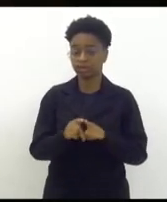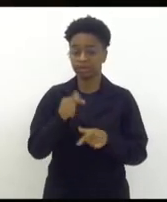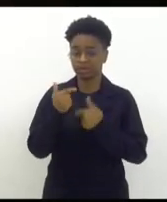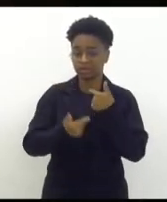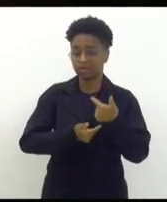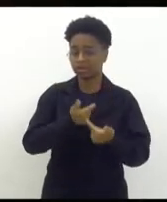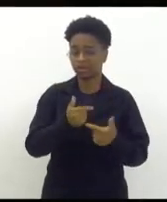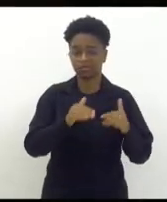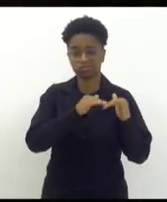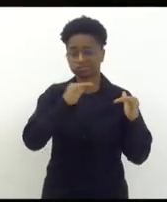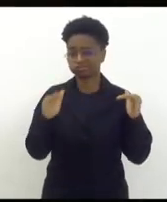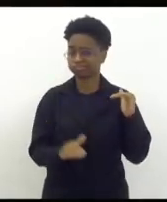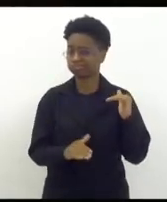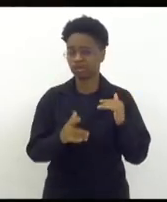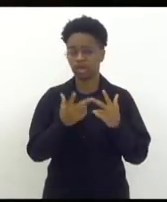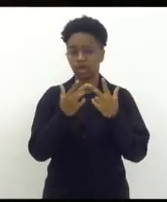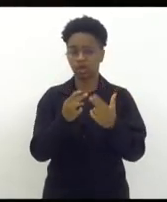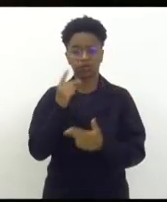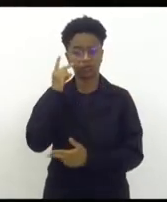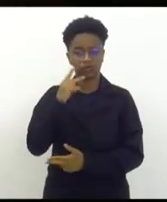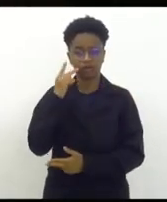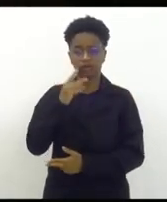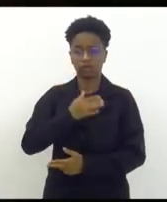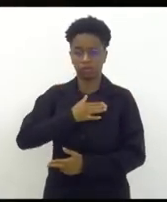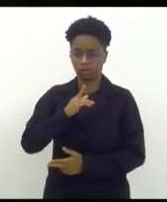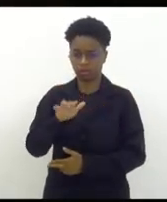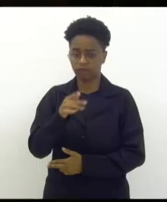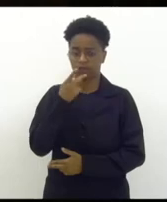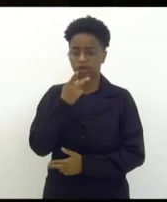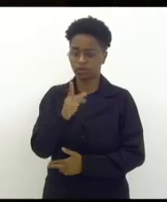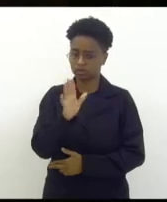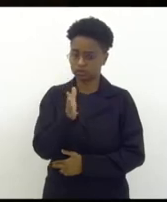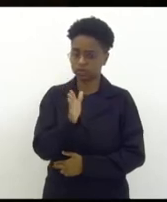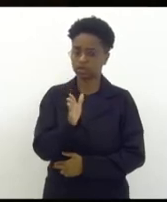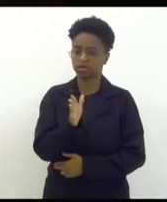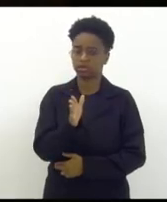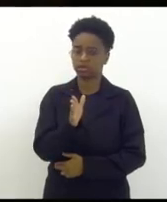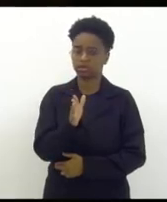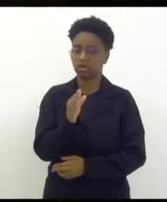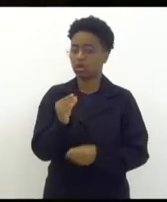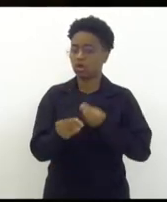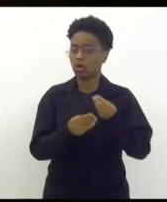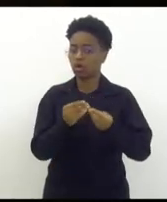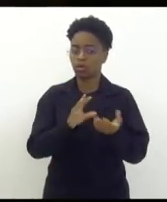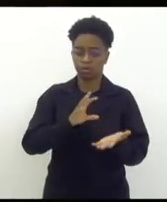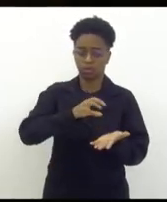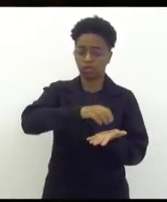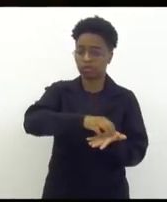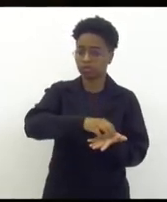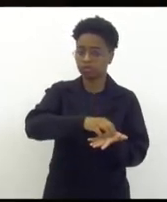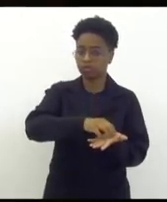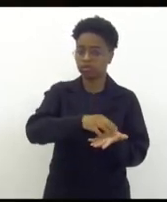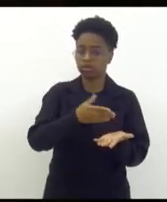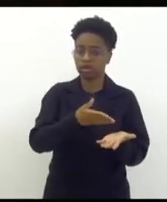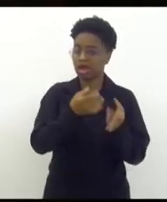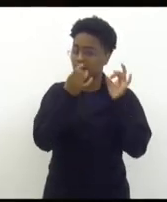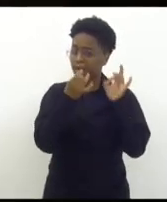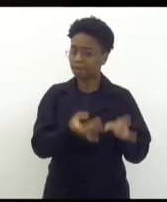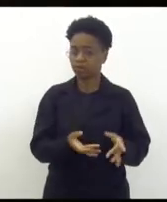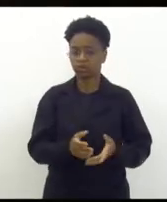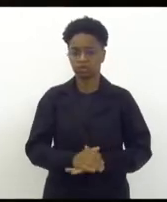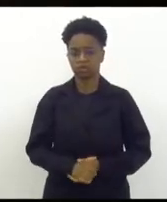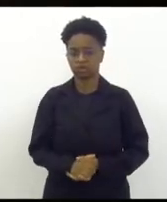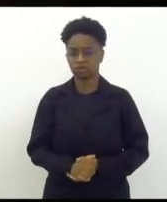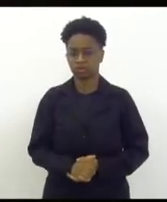condições desumanas como meu irmão Vereador Rogério Amorim revelou a pouco tempo das bases da guarda municipal abandonadas